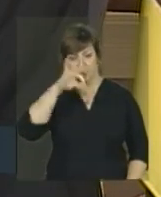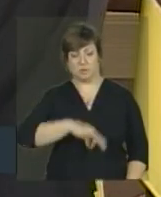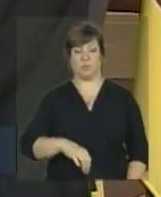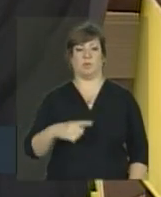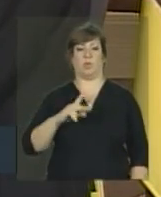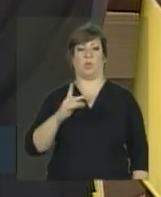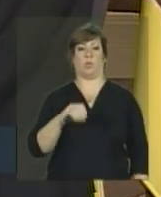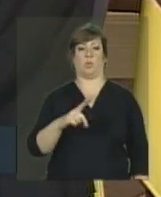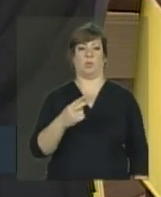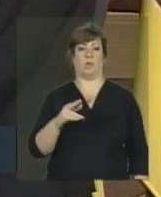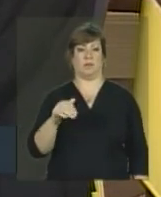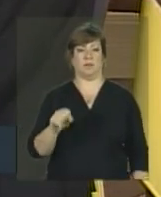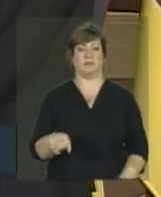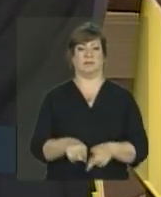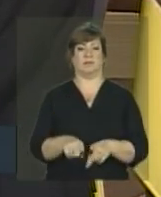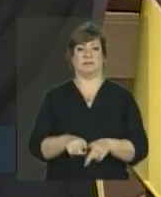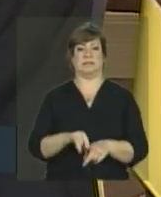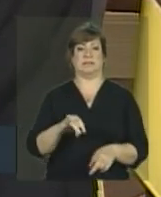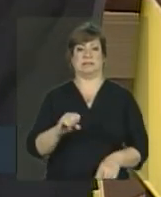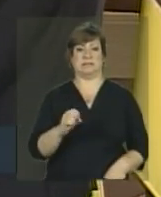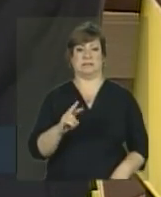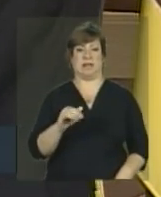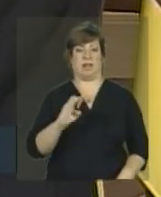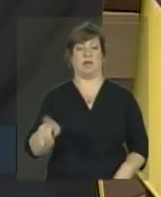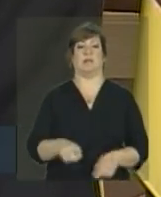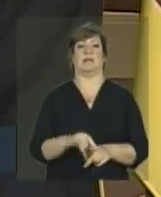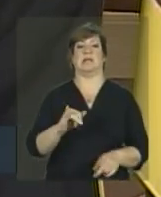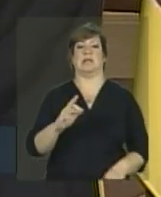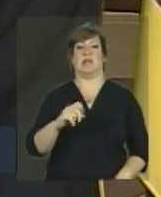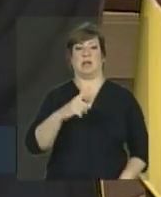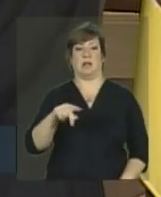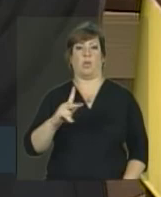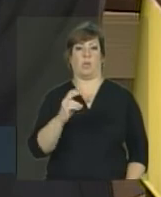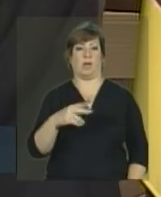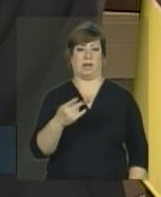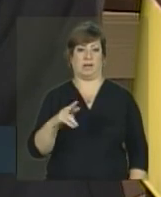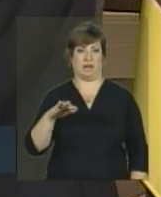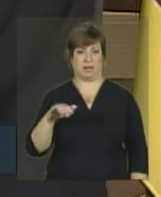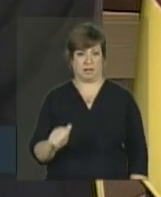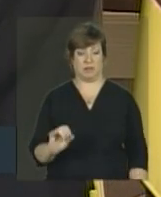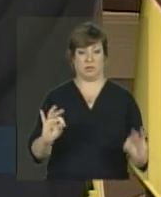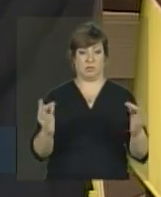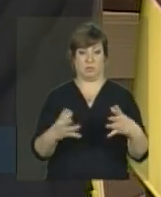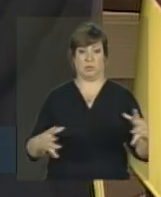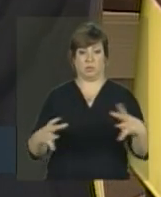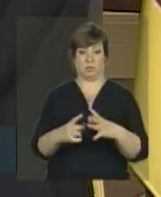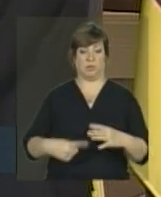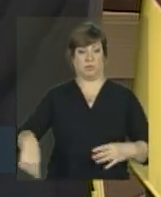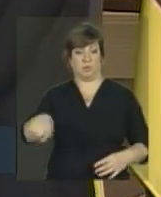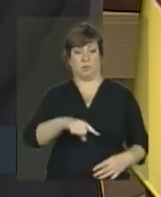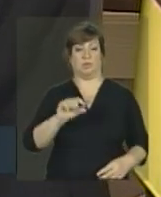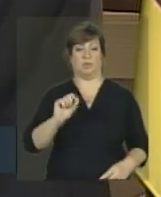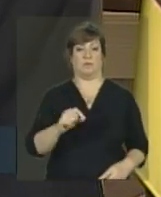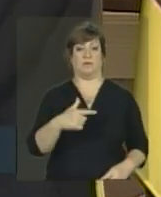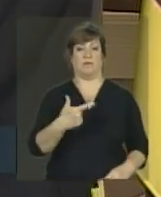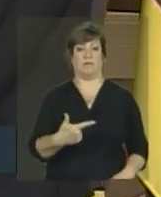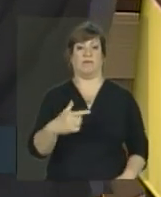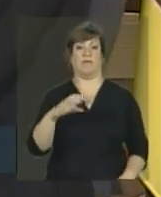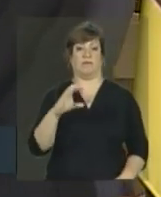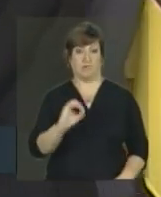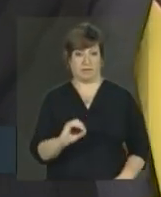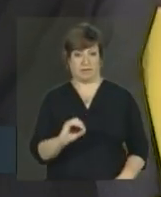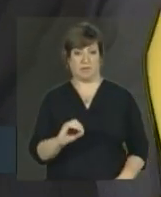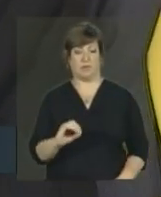Lanka, Honduras, Malta, Israel, Irã e Hungria. Esse é o